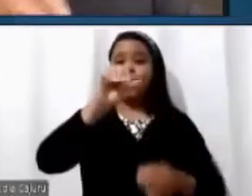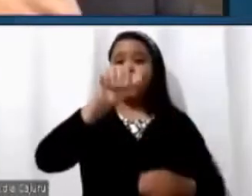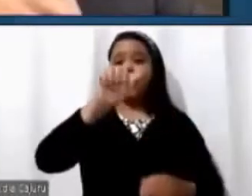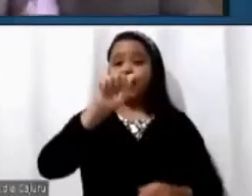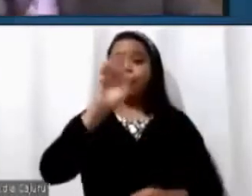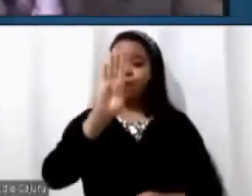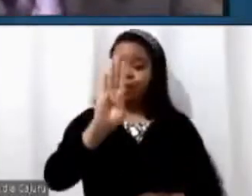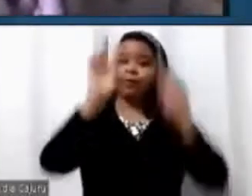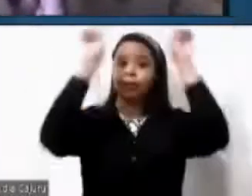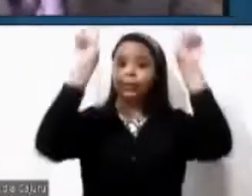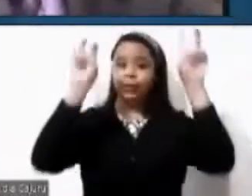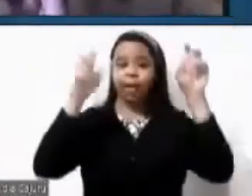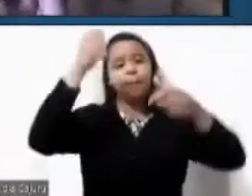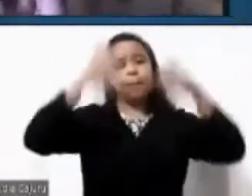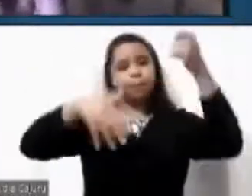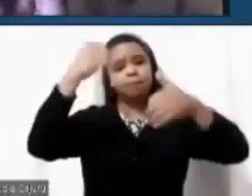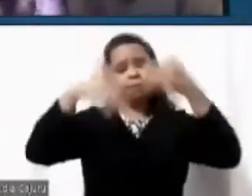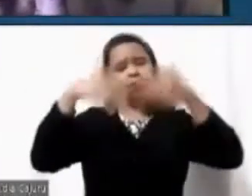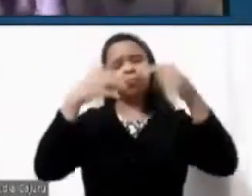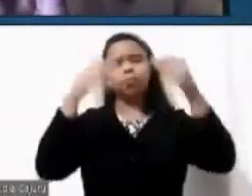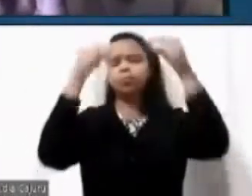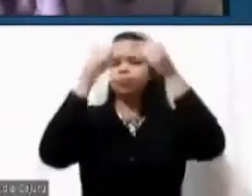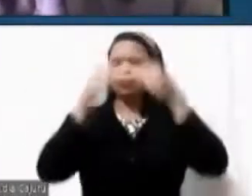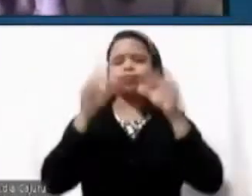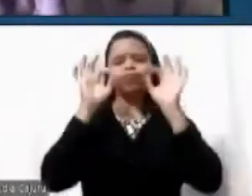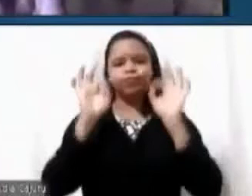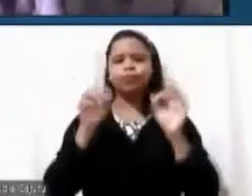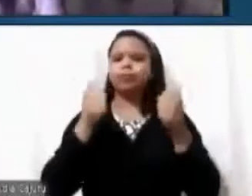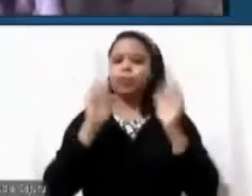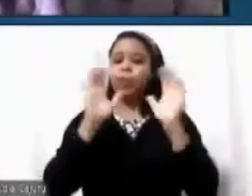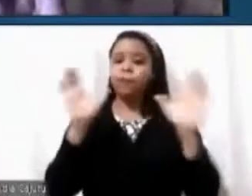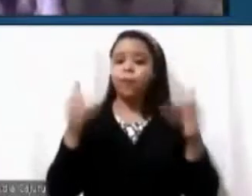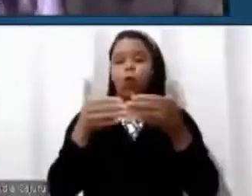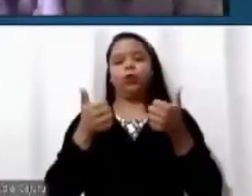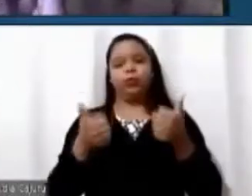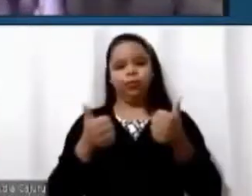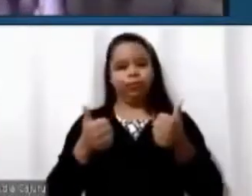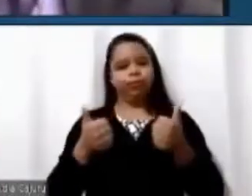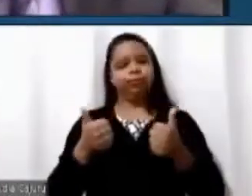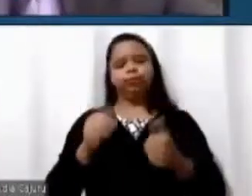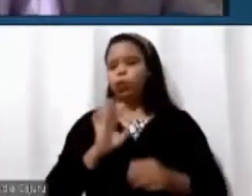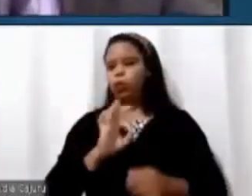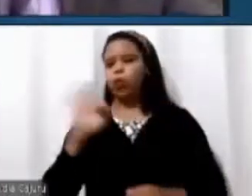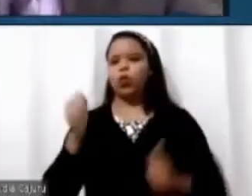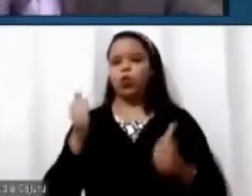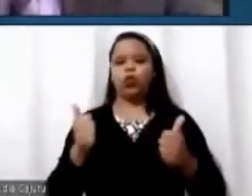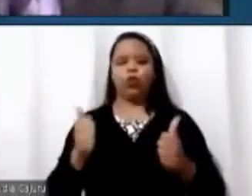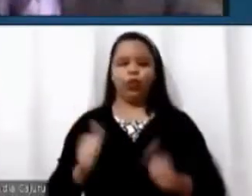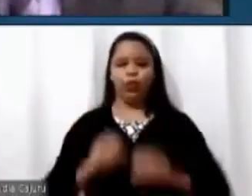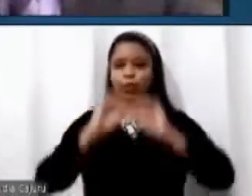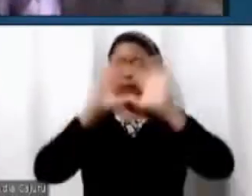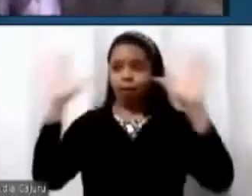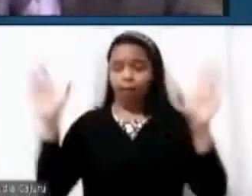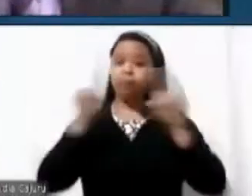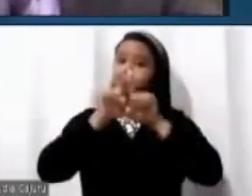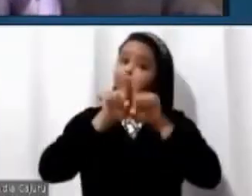da forma como isso é possível e com uma vantagem aí de abranger um espaço territorial até